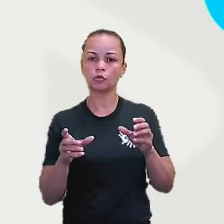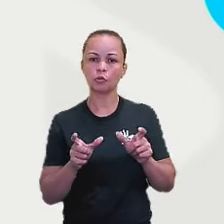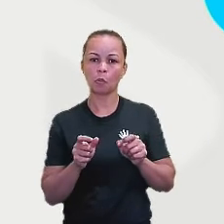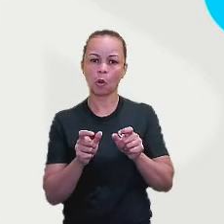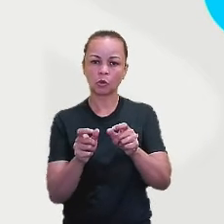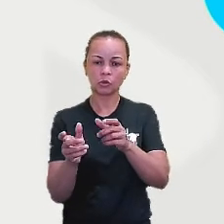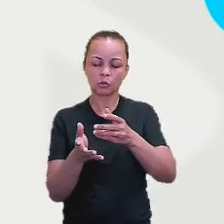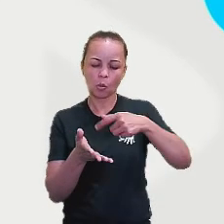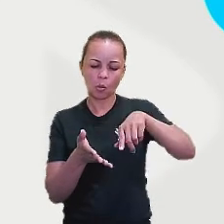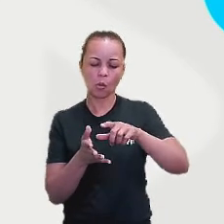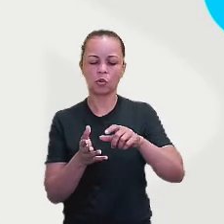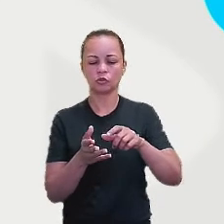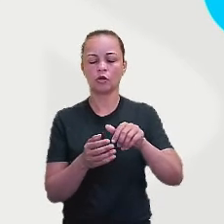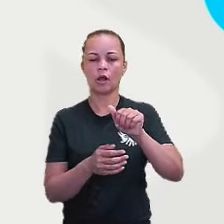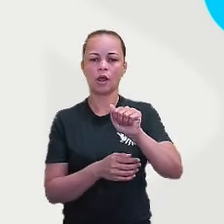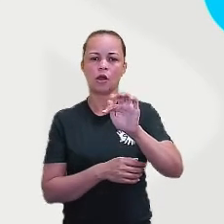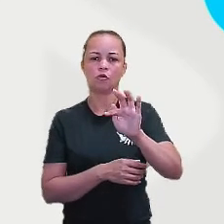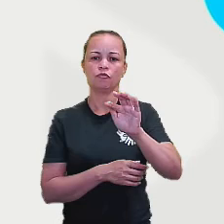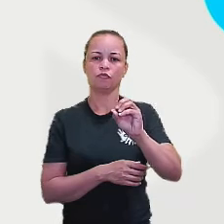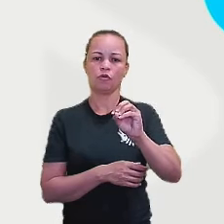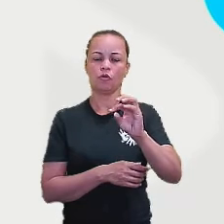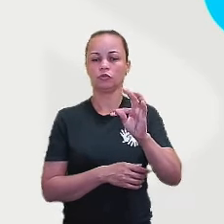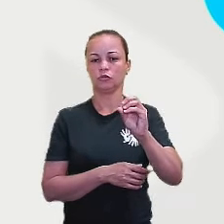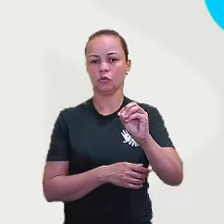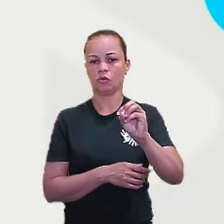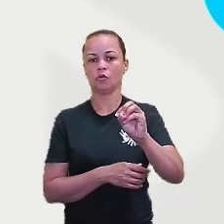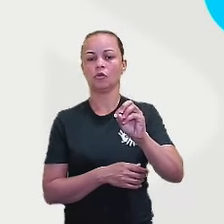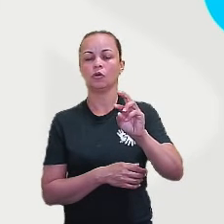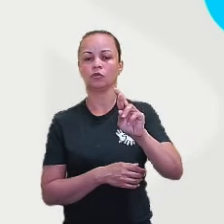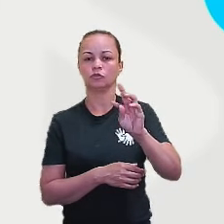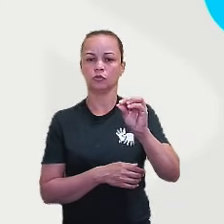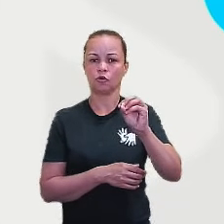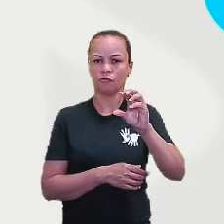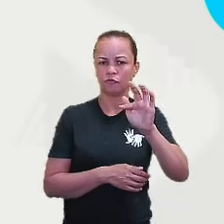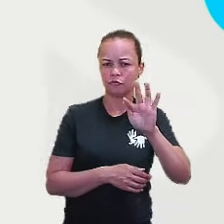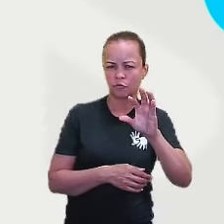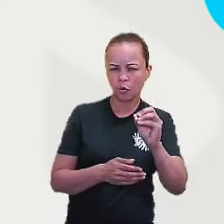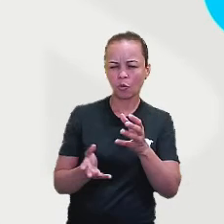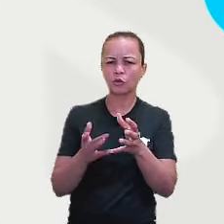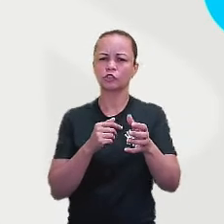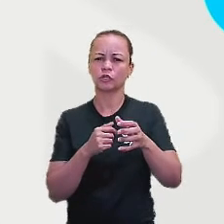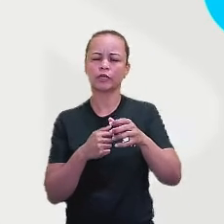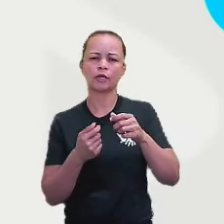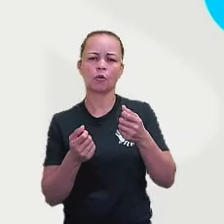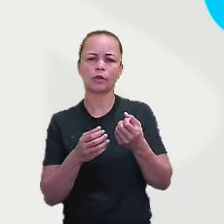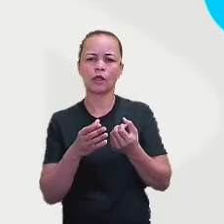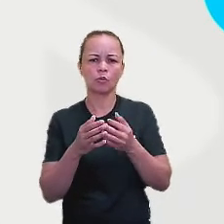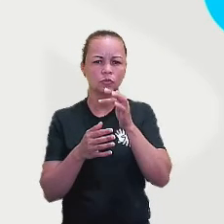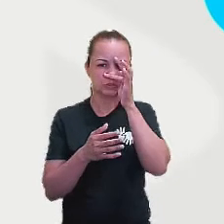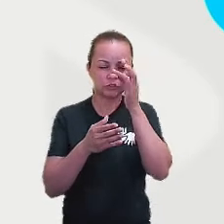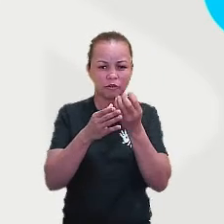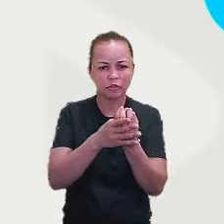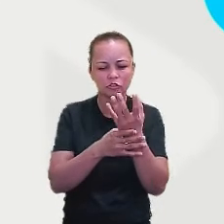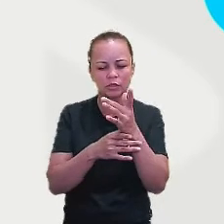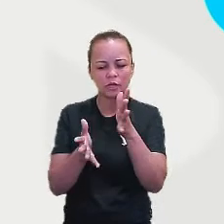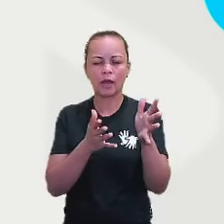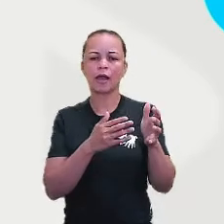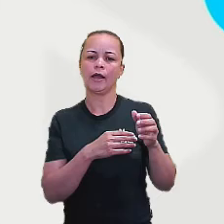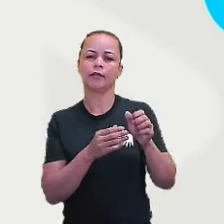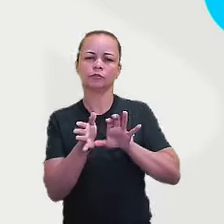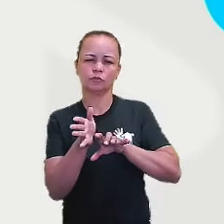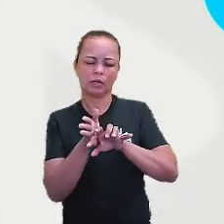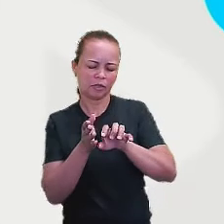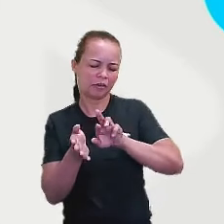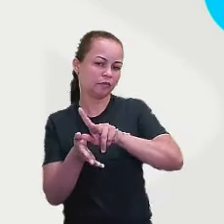são autotróficos, que é que a gente tem como classificar os vegetais, as algas, as cianobactérias, né? Está ali fazendo